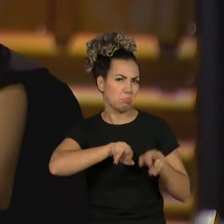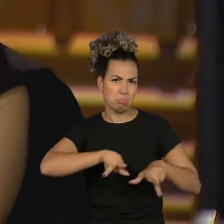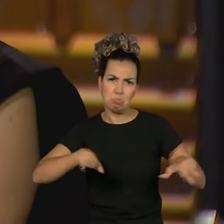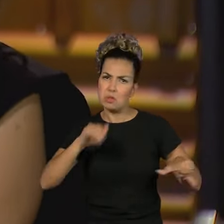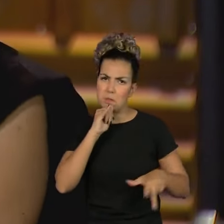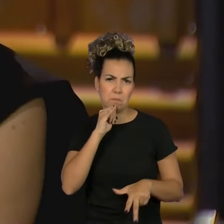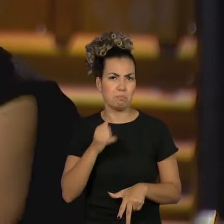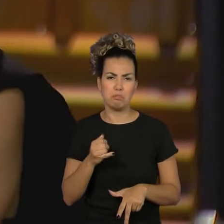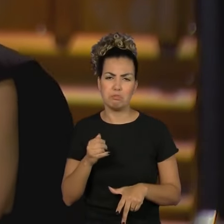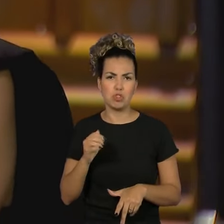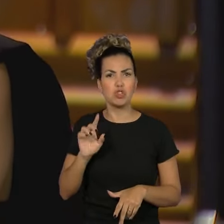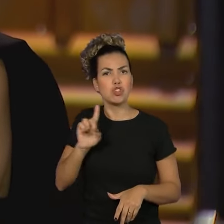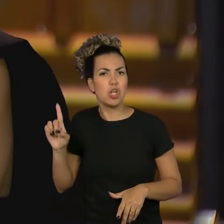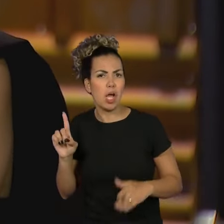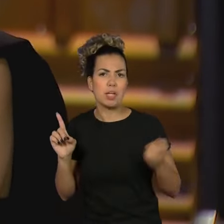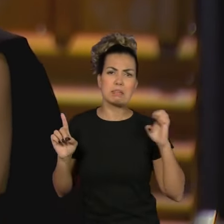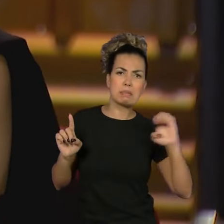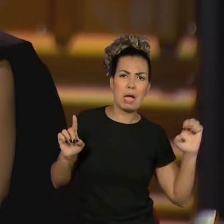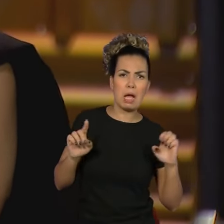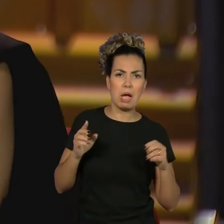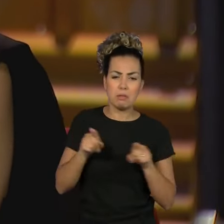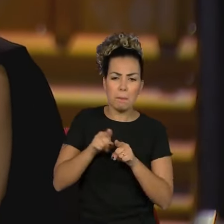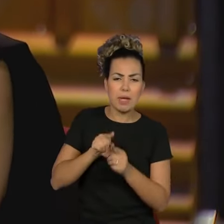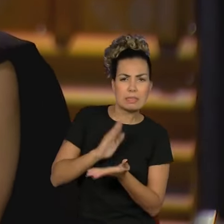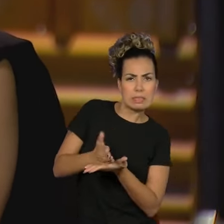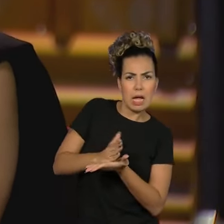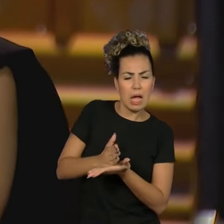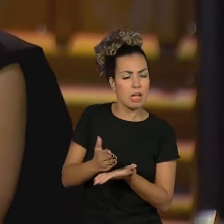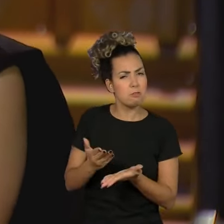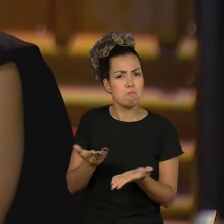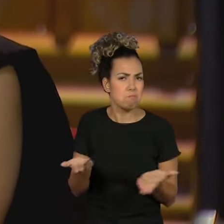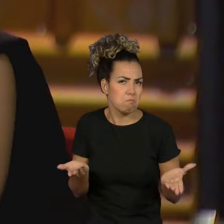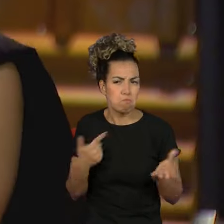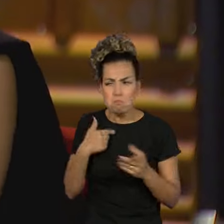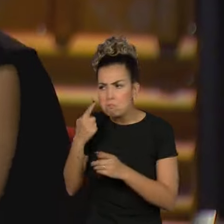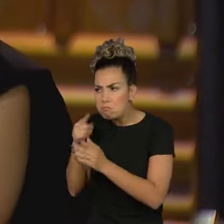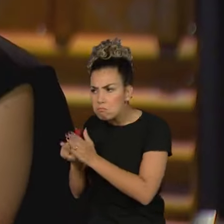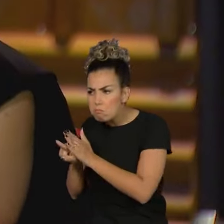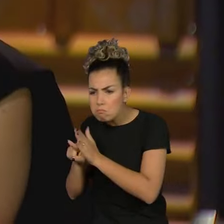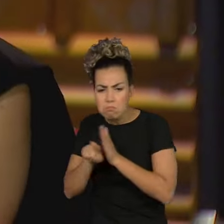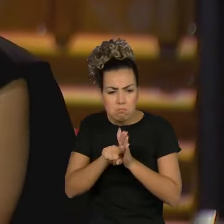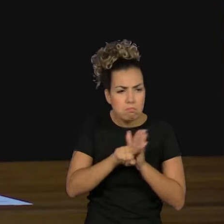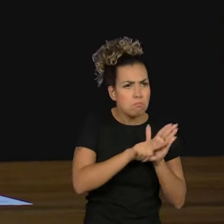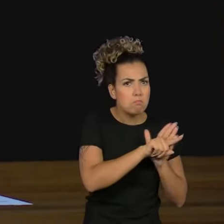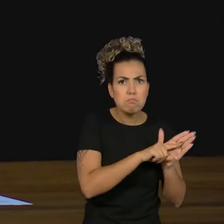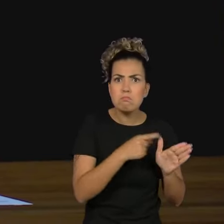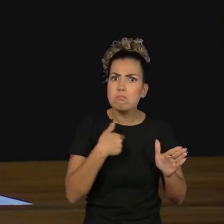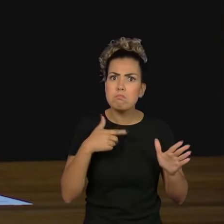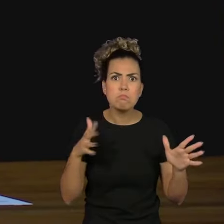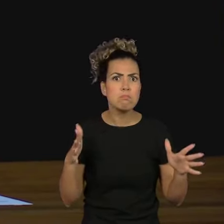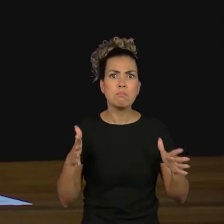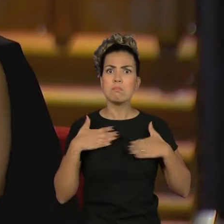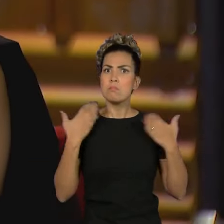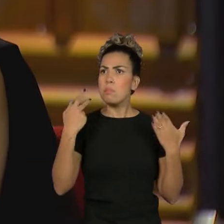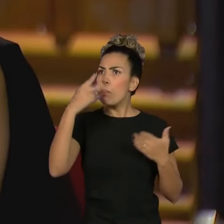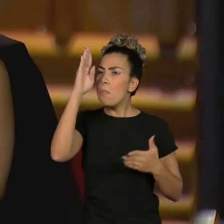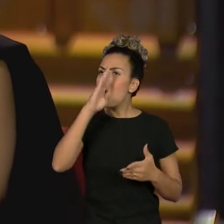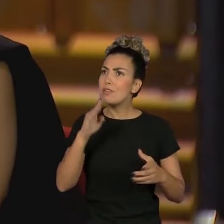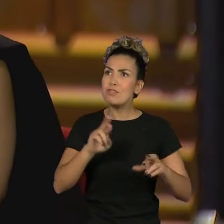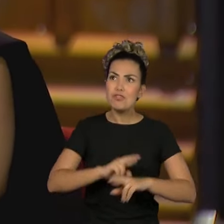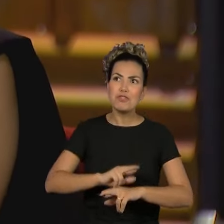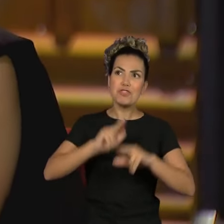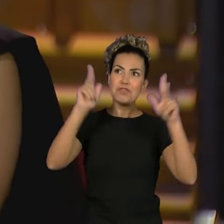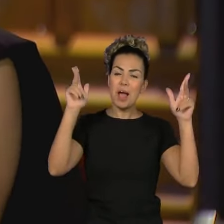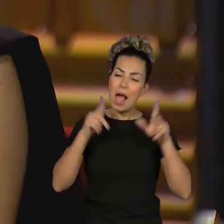centro esquerda centro direita e descobrir um Brasil que eu não conhecia não conhecia então por isso que eu digo que eu sou um cas